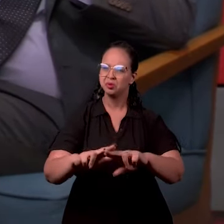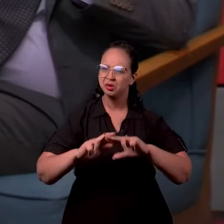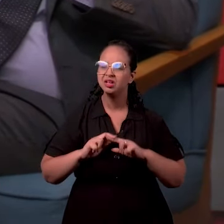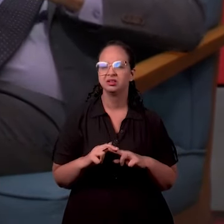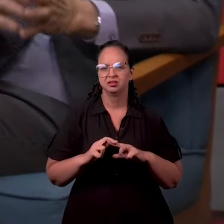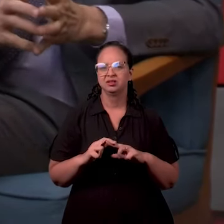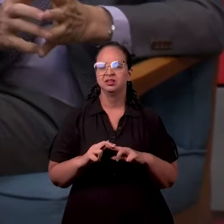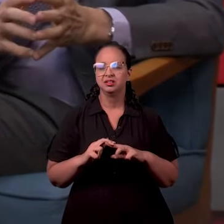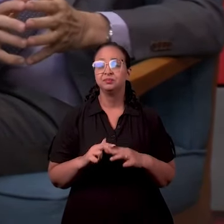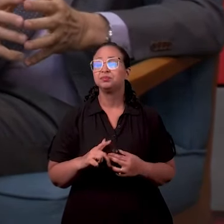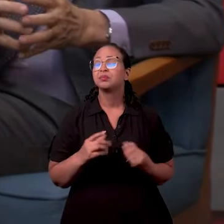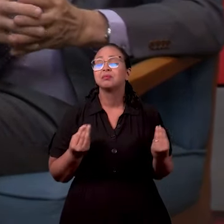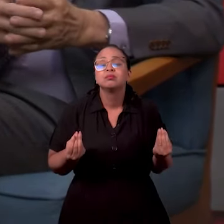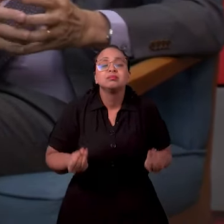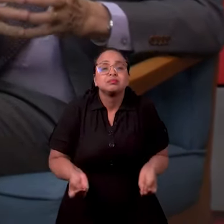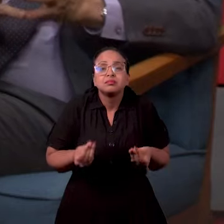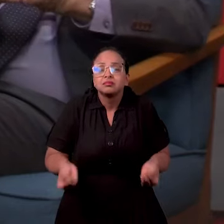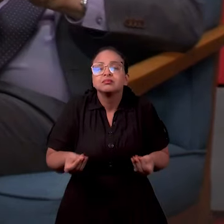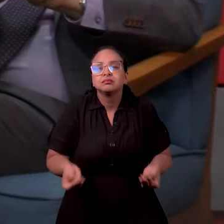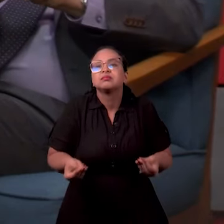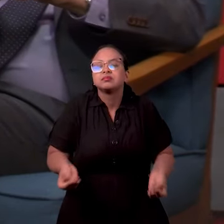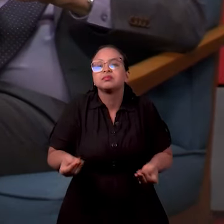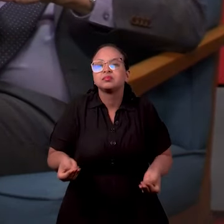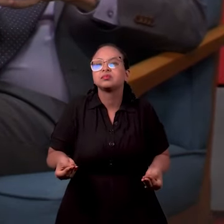Jesus na vida da igreja, ele